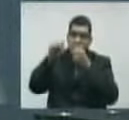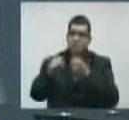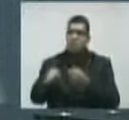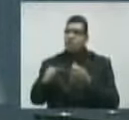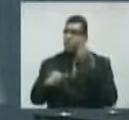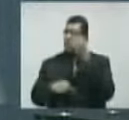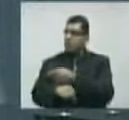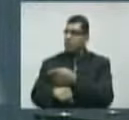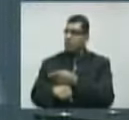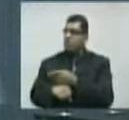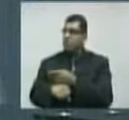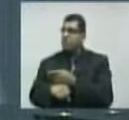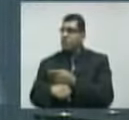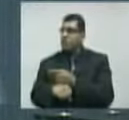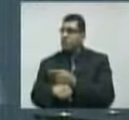capacho dele